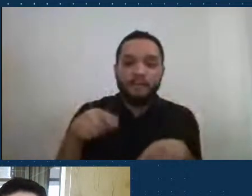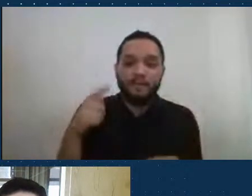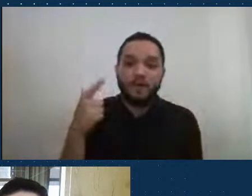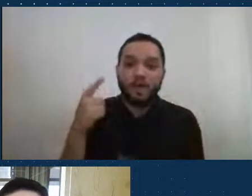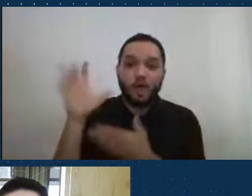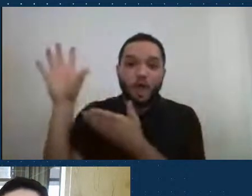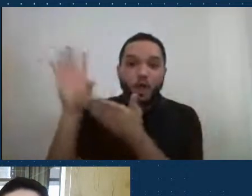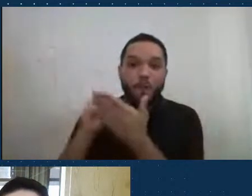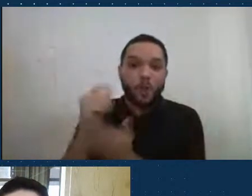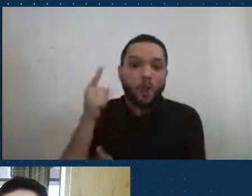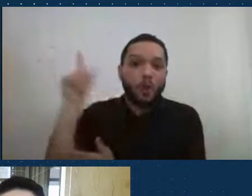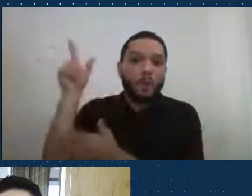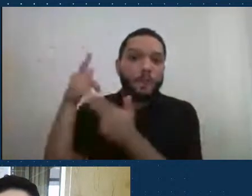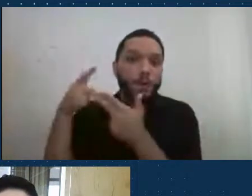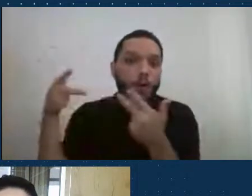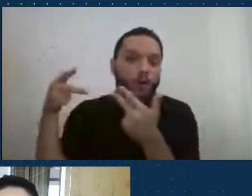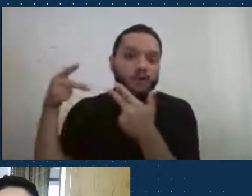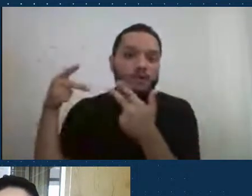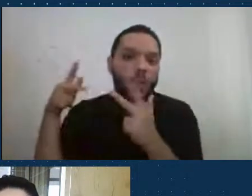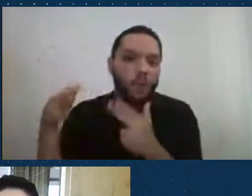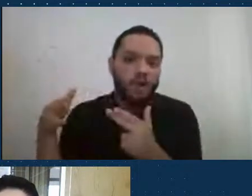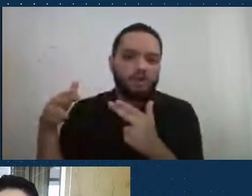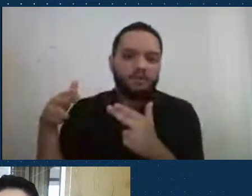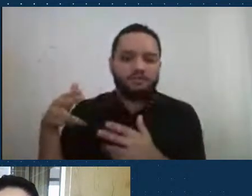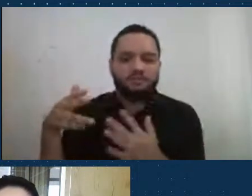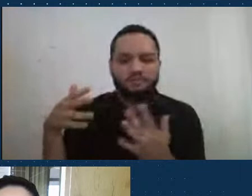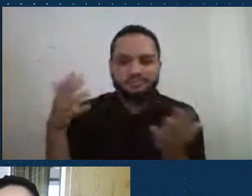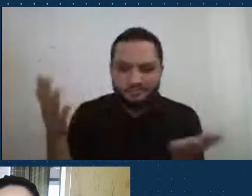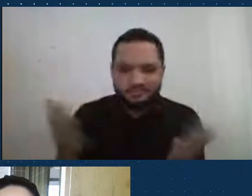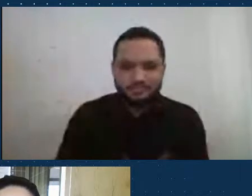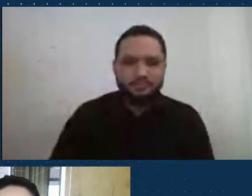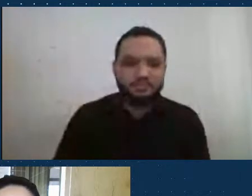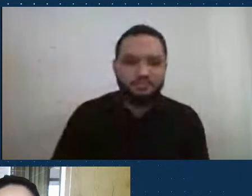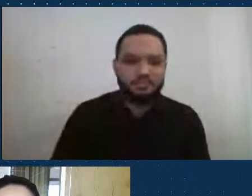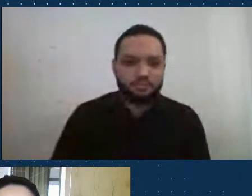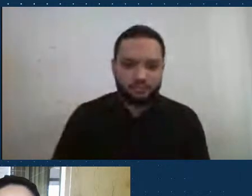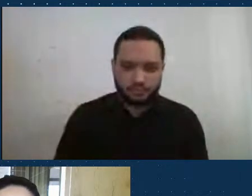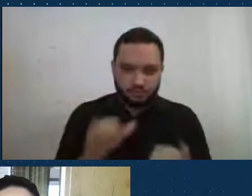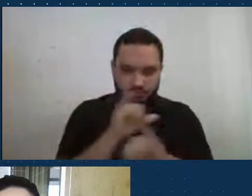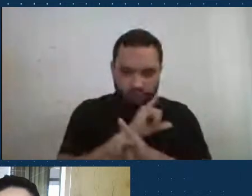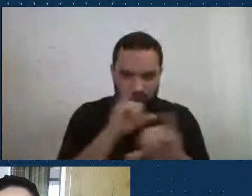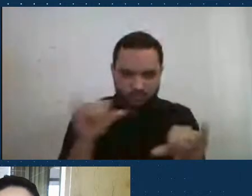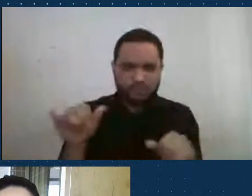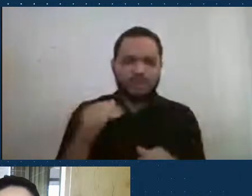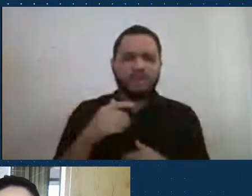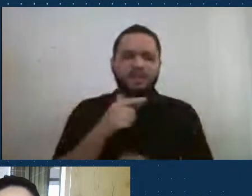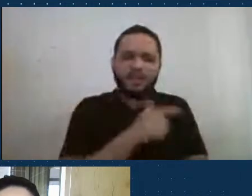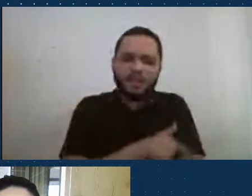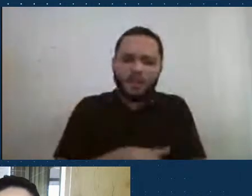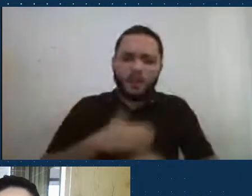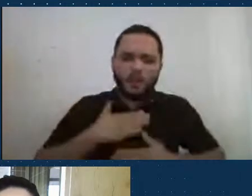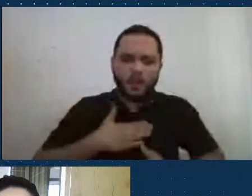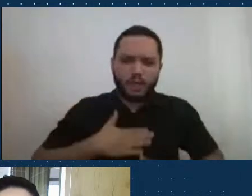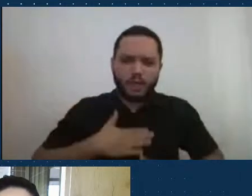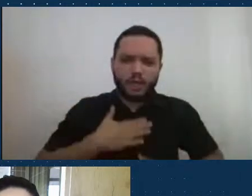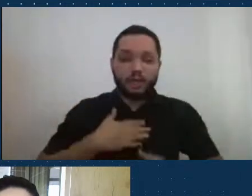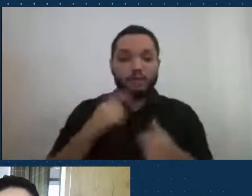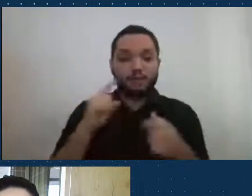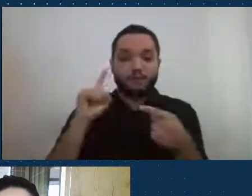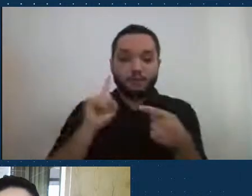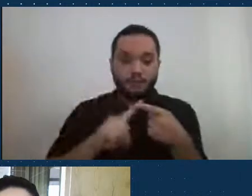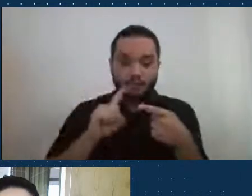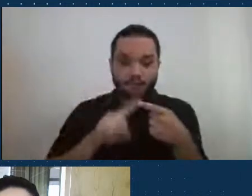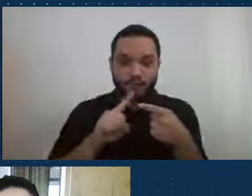que já foi feito, né? Eu queria te deixar tranquilo para duas coisas. Primeiro, o fato de